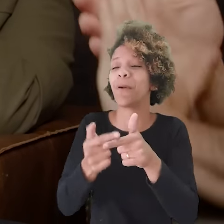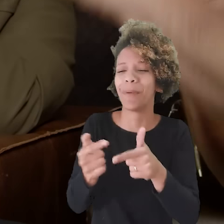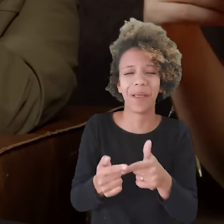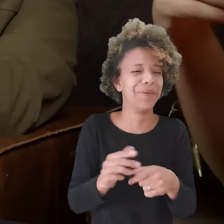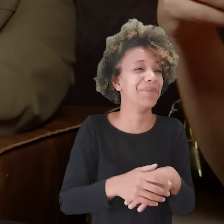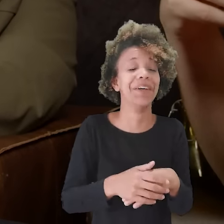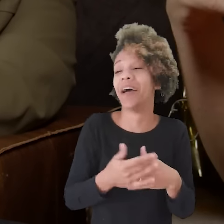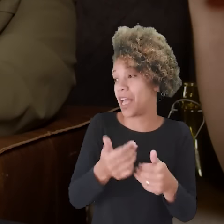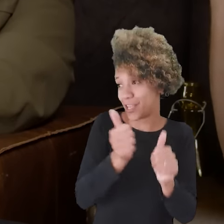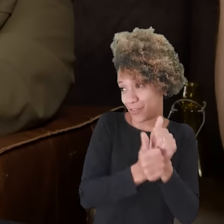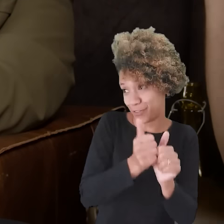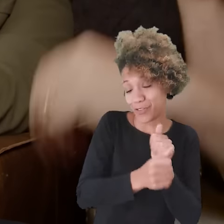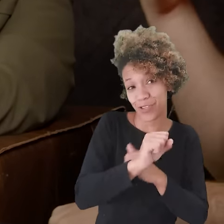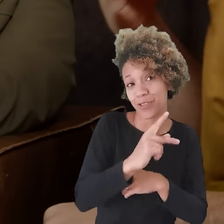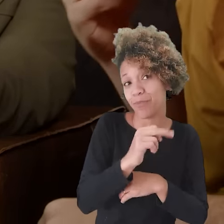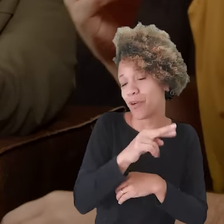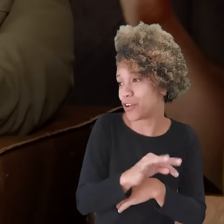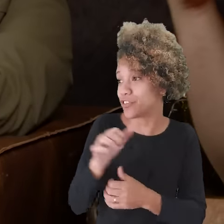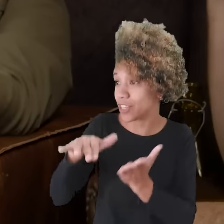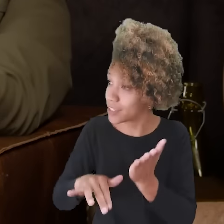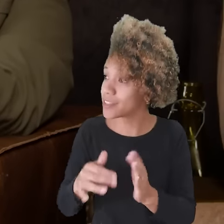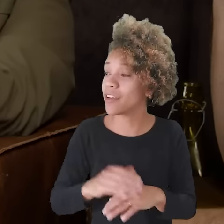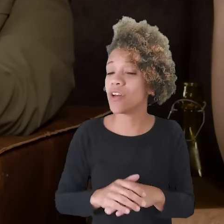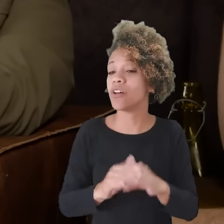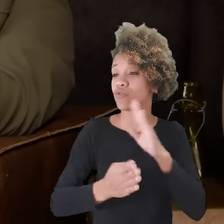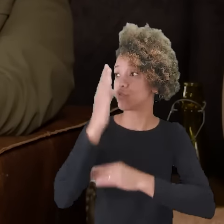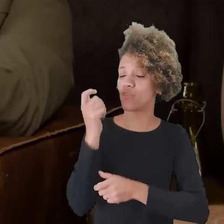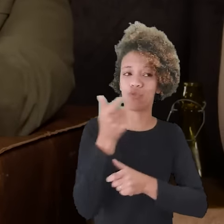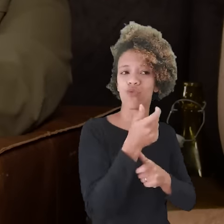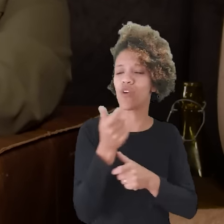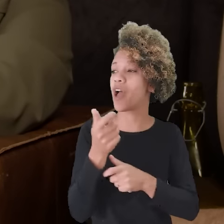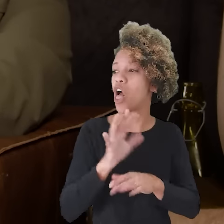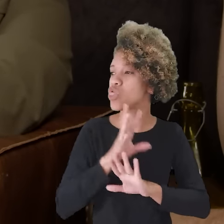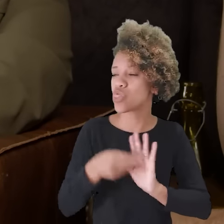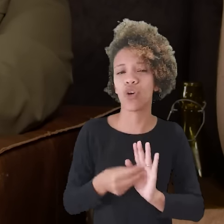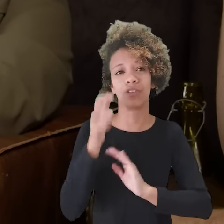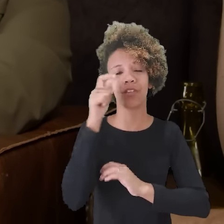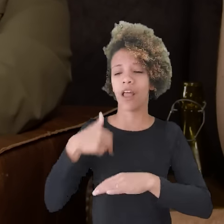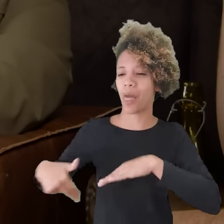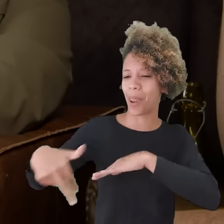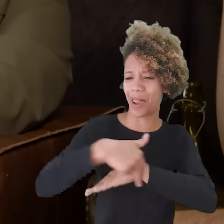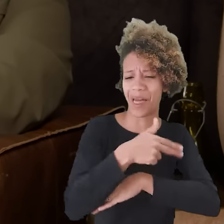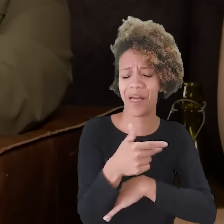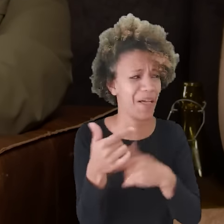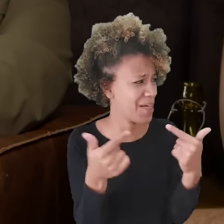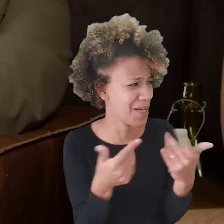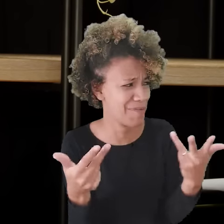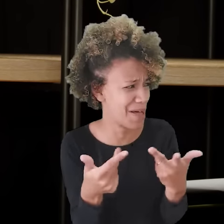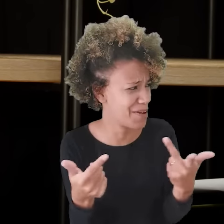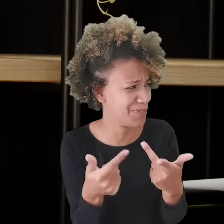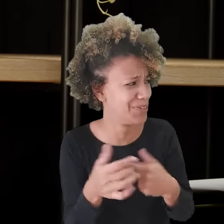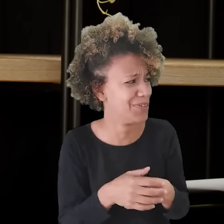bom e pra finalizar os cara do Sport no dia que o STF sair ele saíram no carro de bombeiro todos os jogadores que ainda estão vivos no esporte na cidade